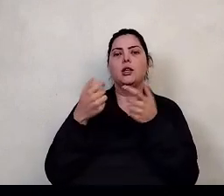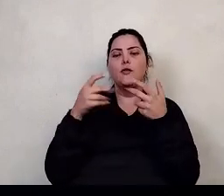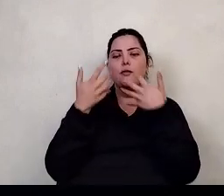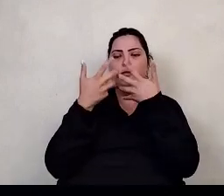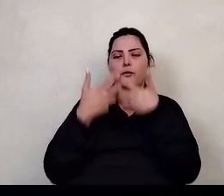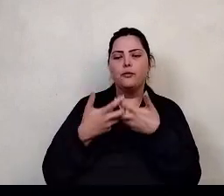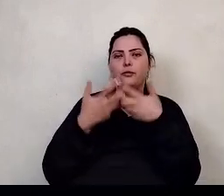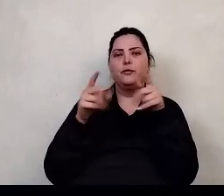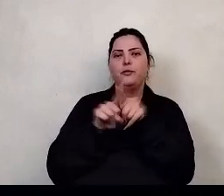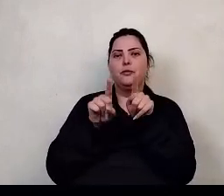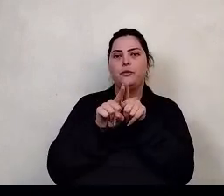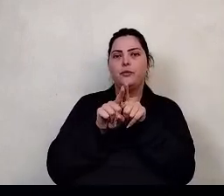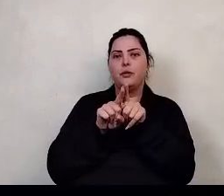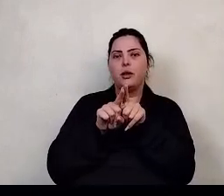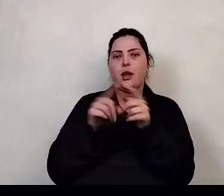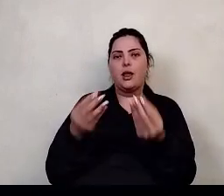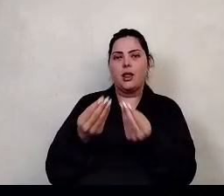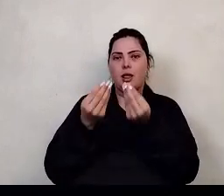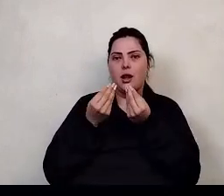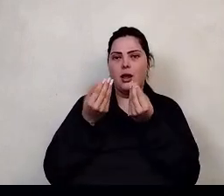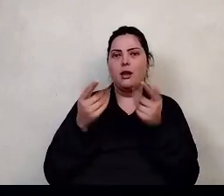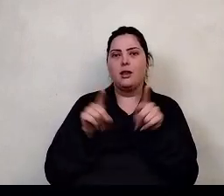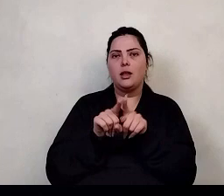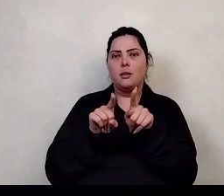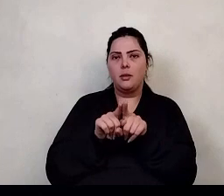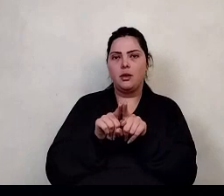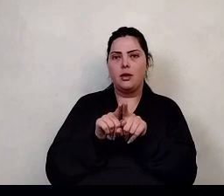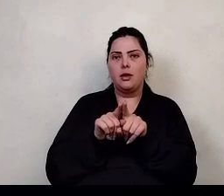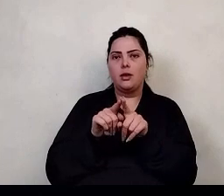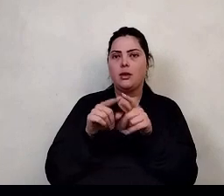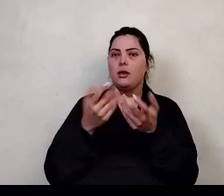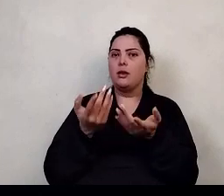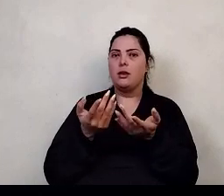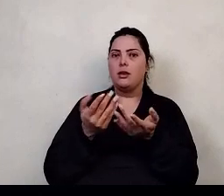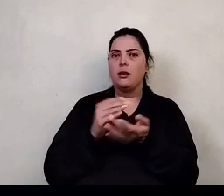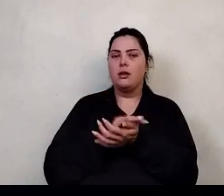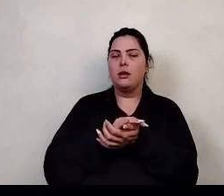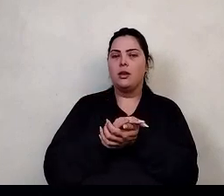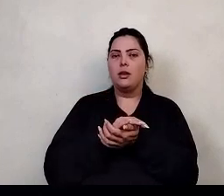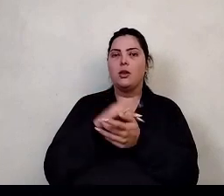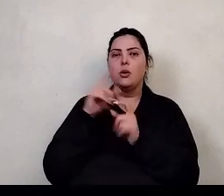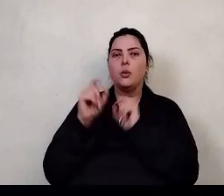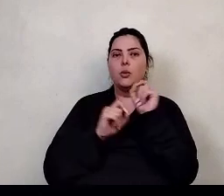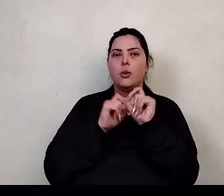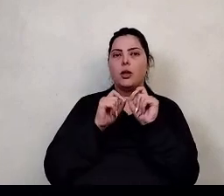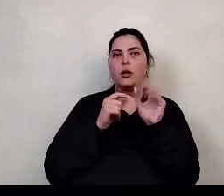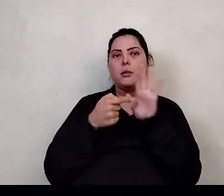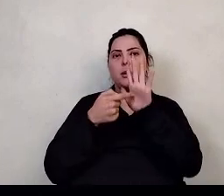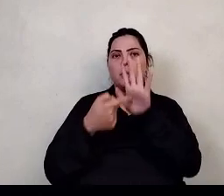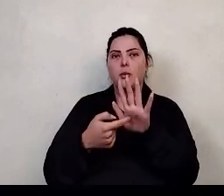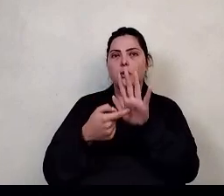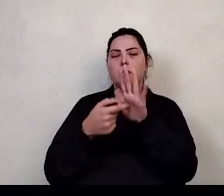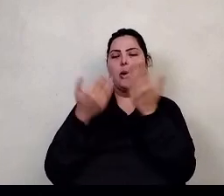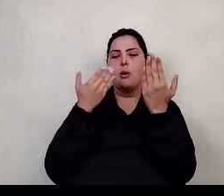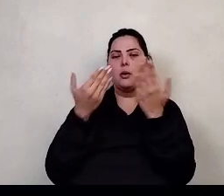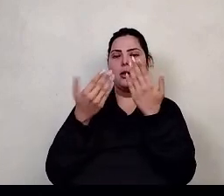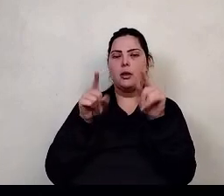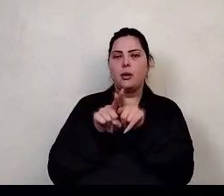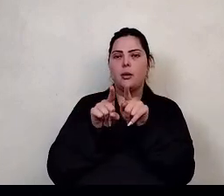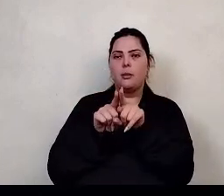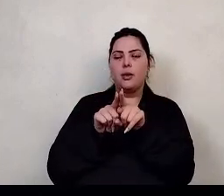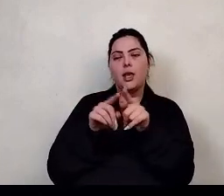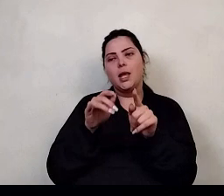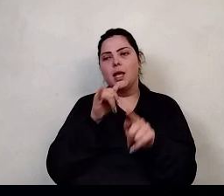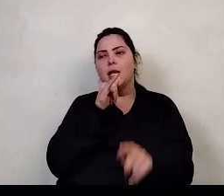entregando, aquele todo funciona, certo? E aí, para trazer, então, essa questão de um comparativo maior entre teste unitário e teste